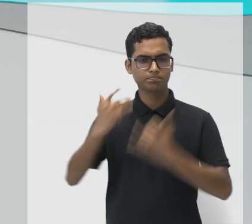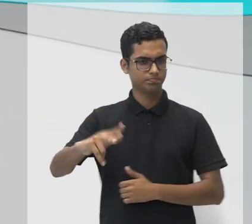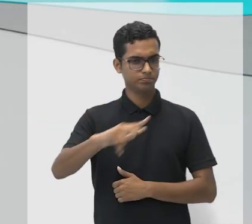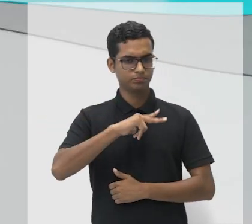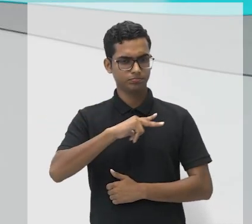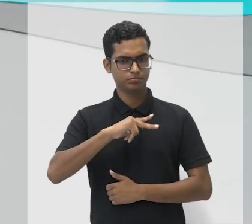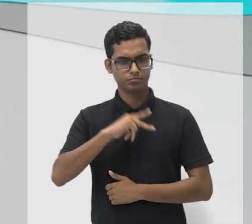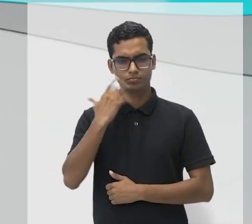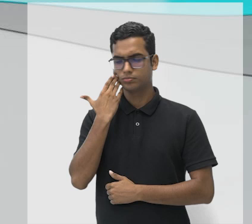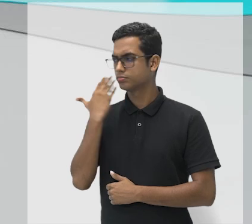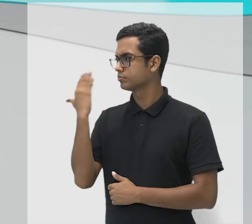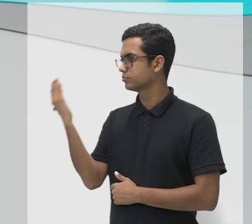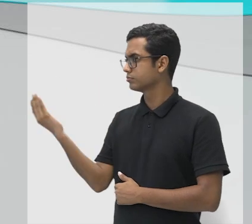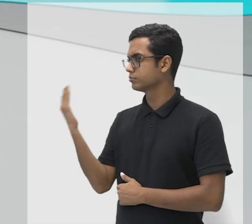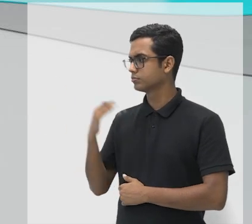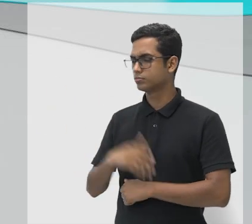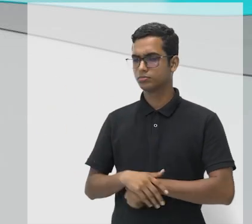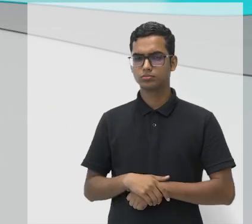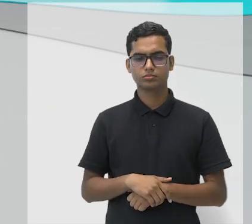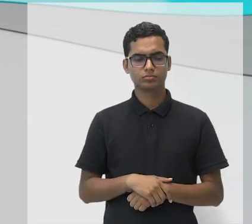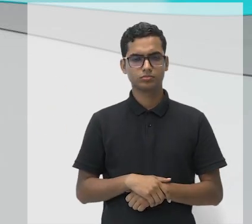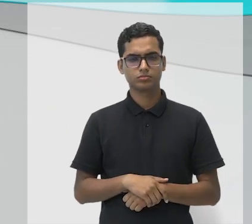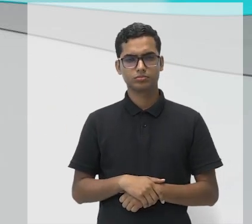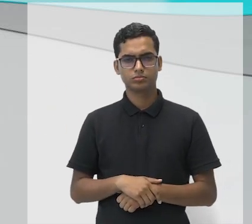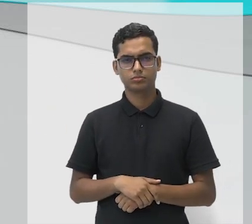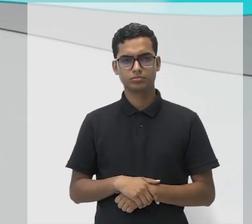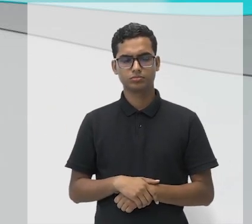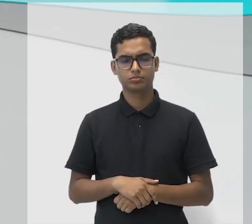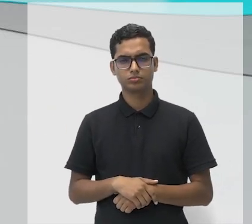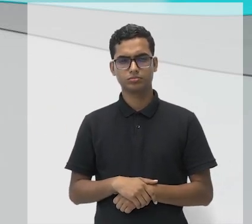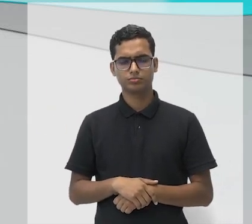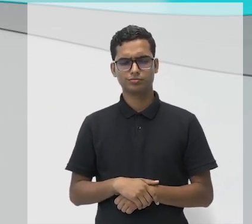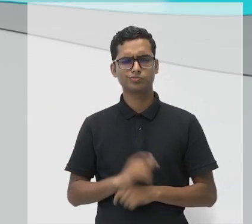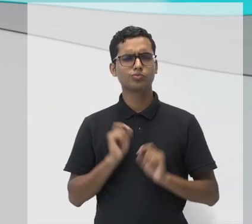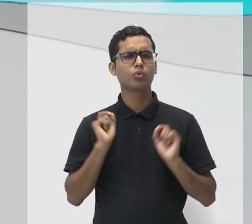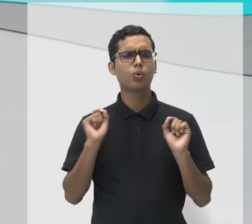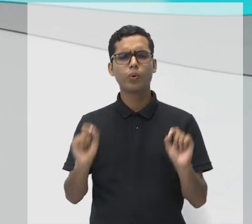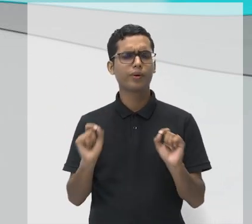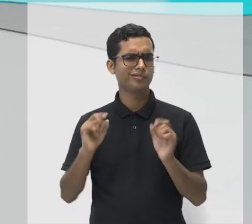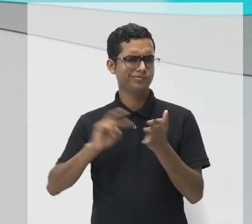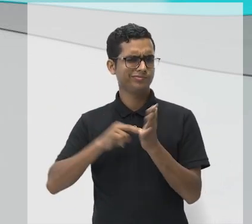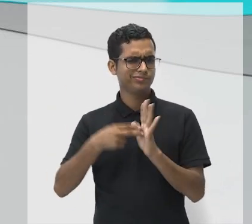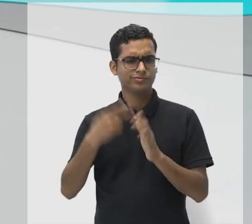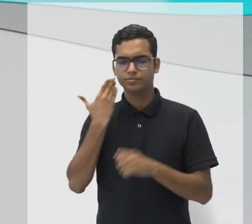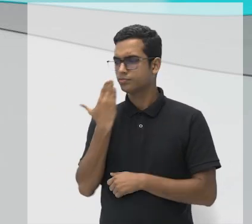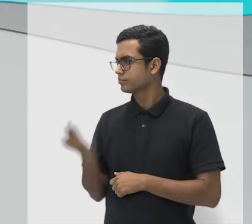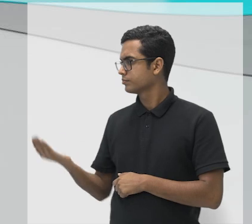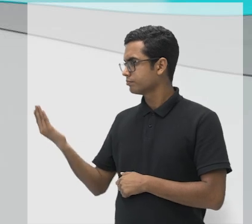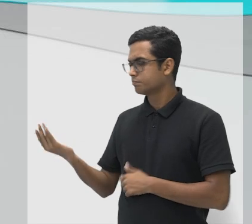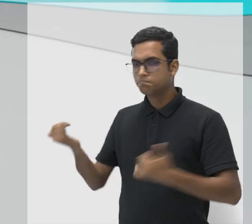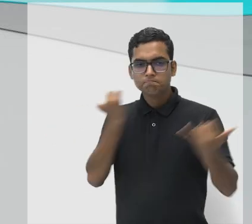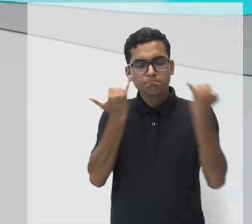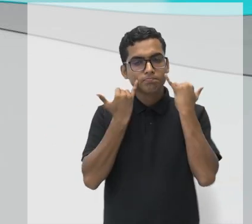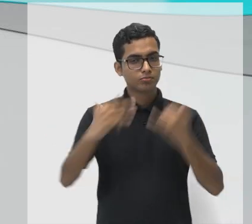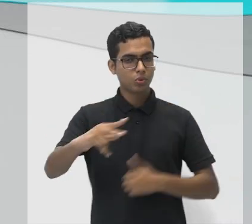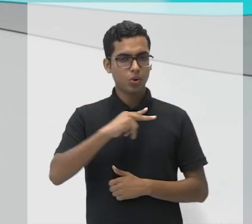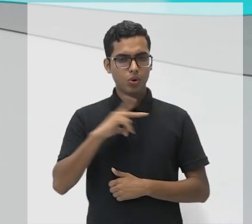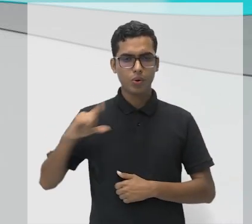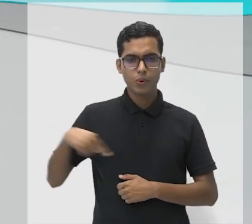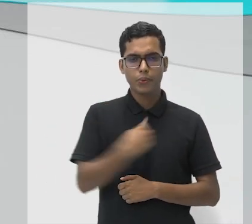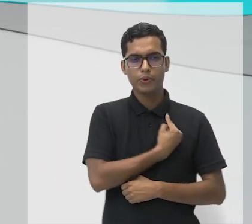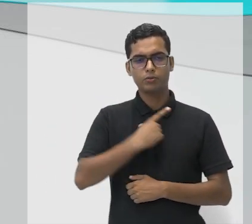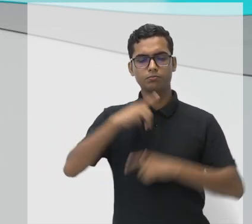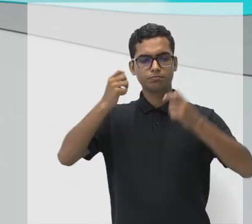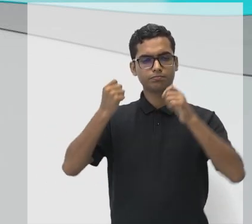pessoais, né? Personal information, informações pessoais. O que são essas informações pessoais? Essas aqui, gente, é quando a gente for